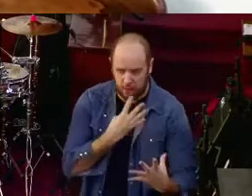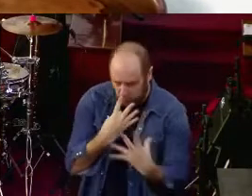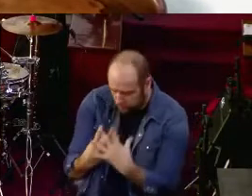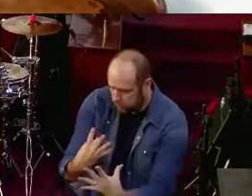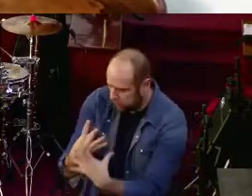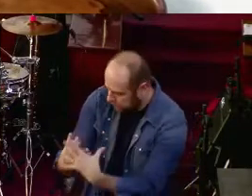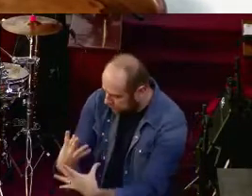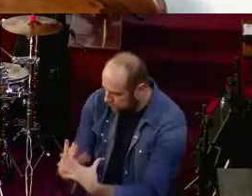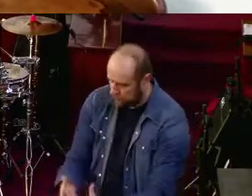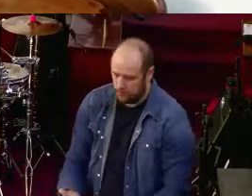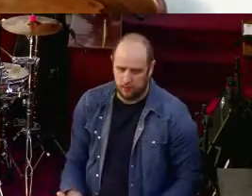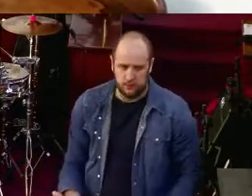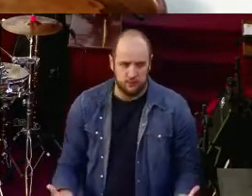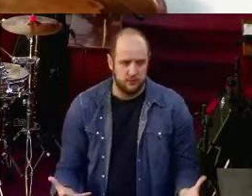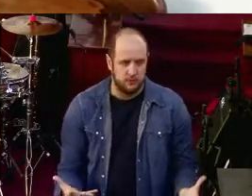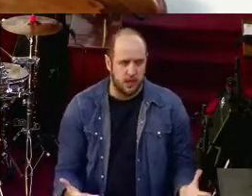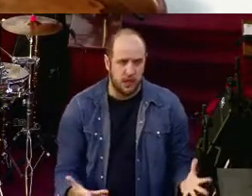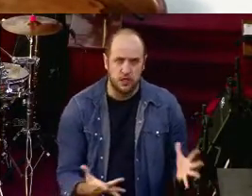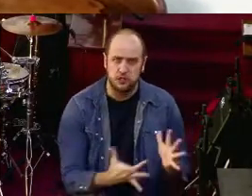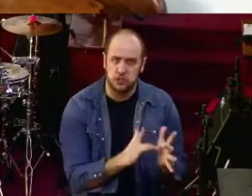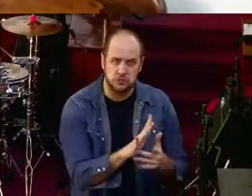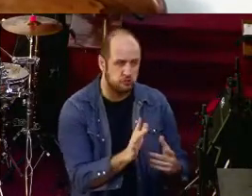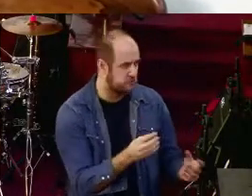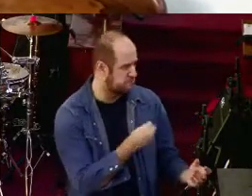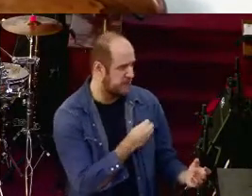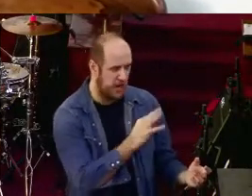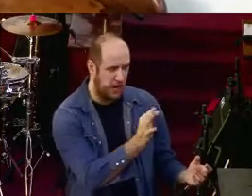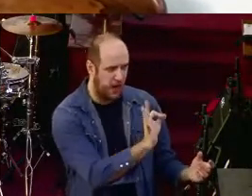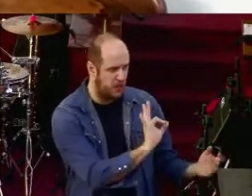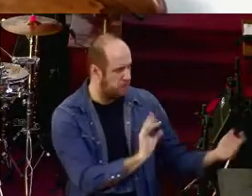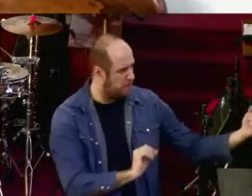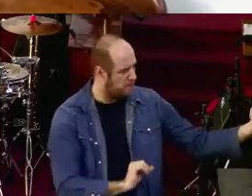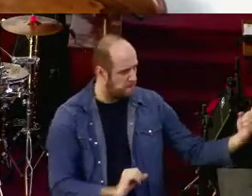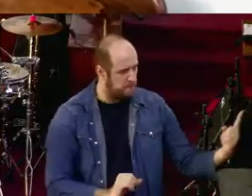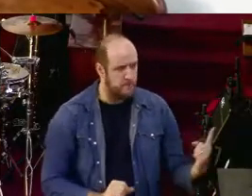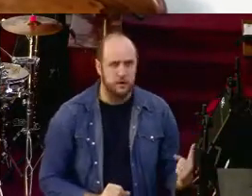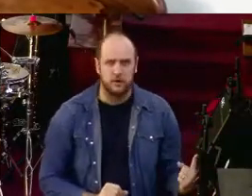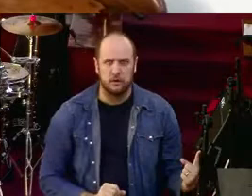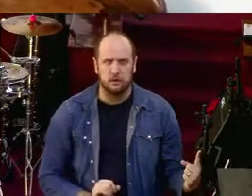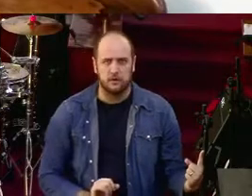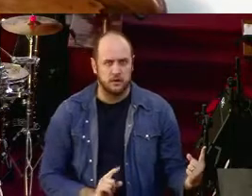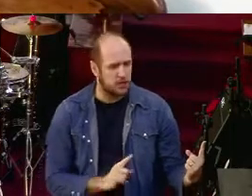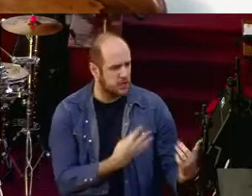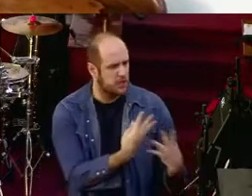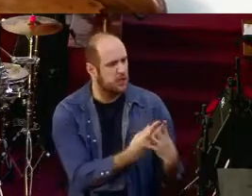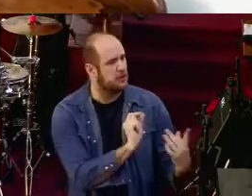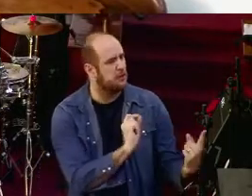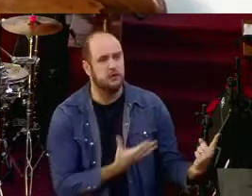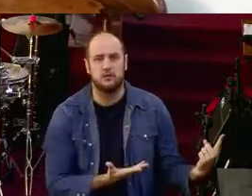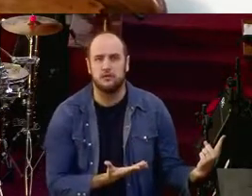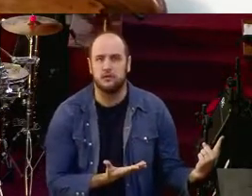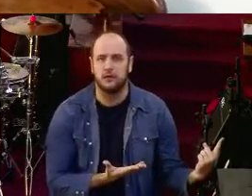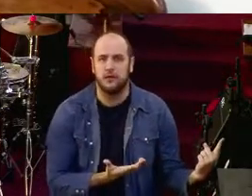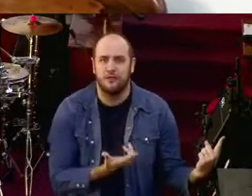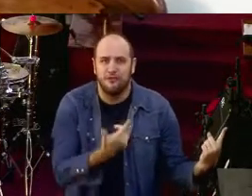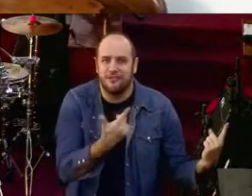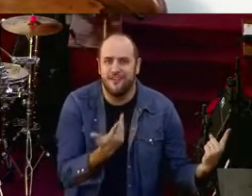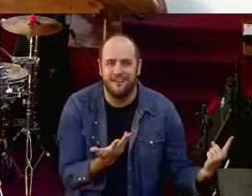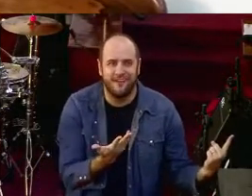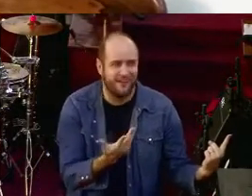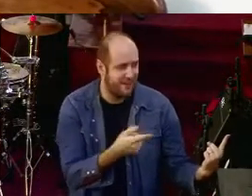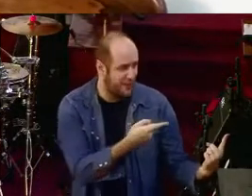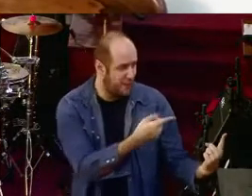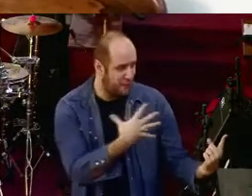entendendo. Como é que alguém sem pecado vem para um batismo de arrependimento de pecados? Como é que alguém que é o Filho de